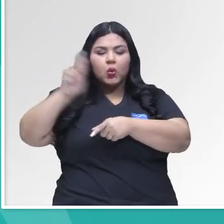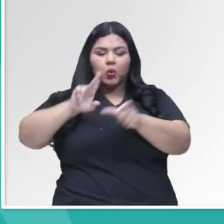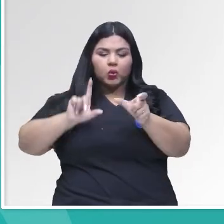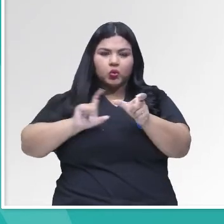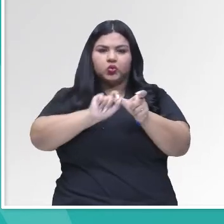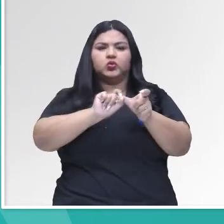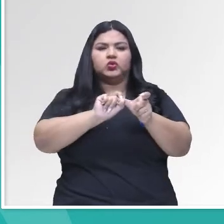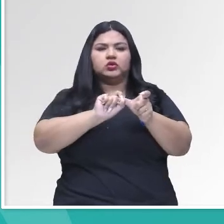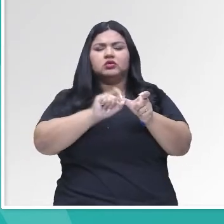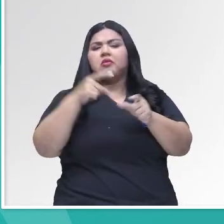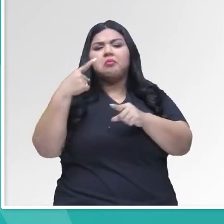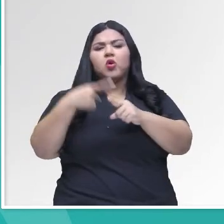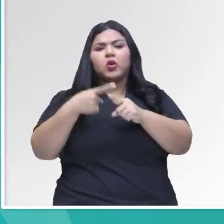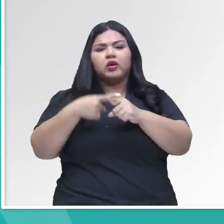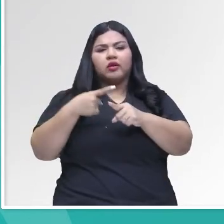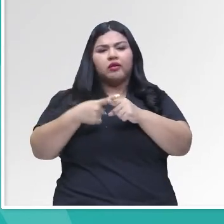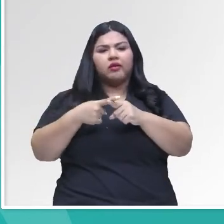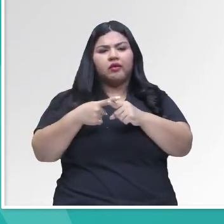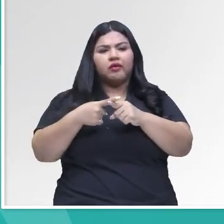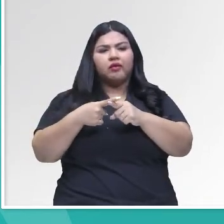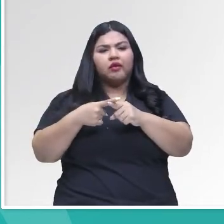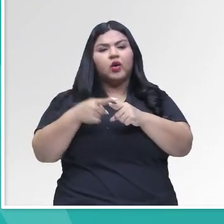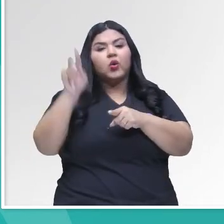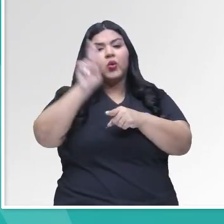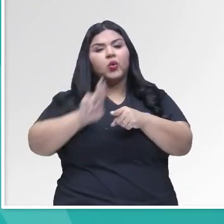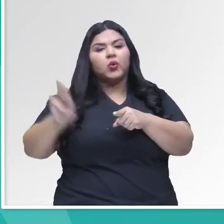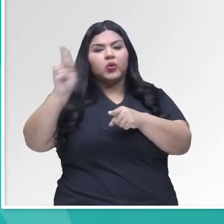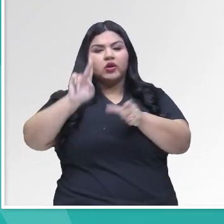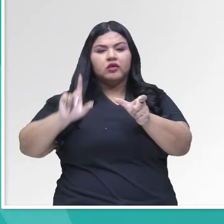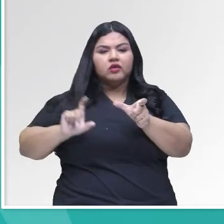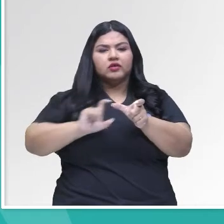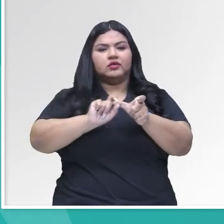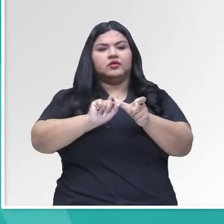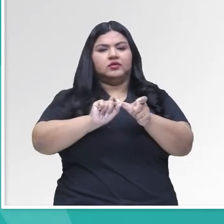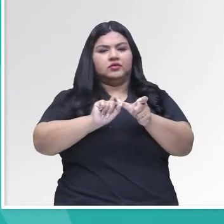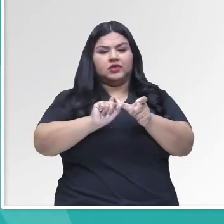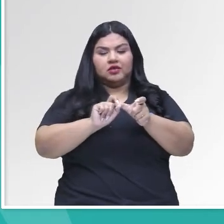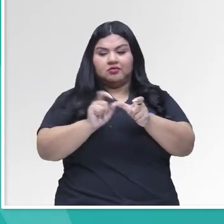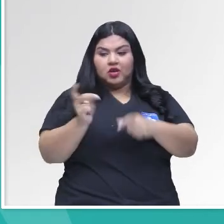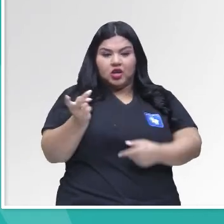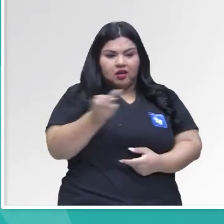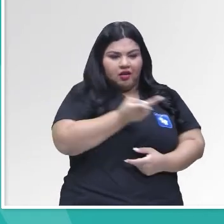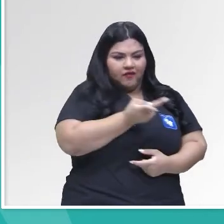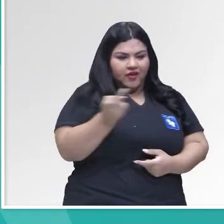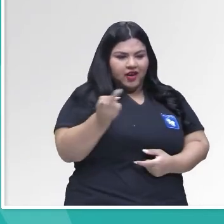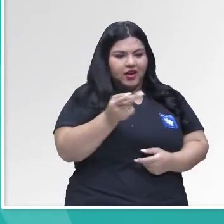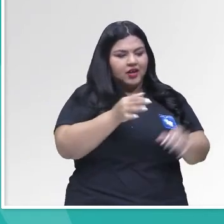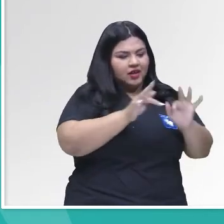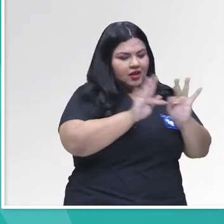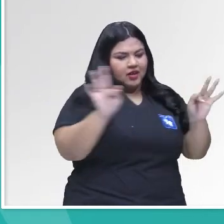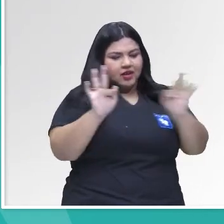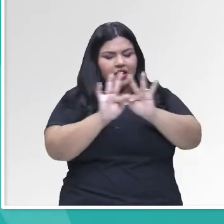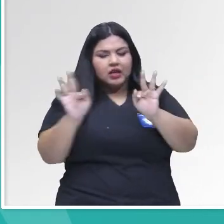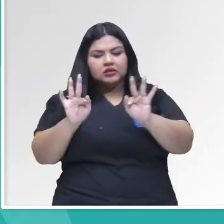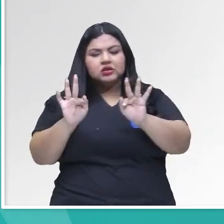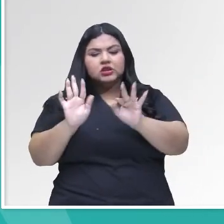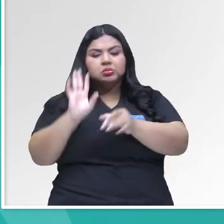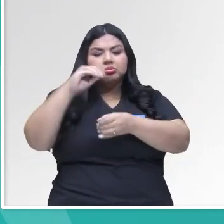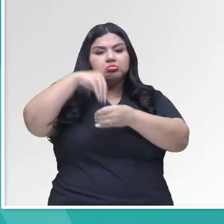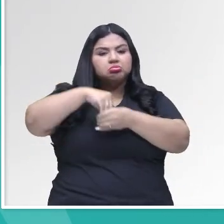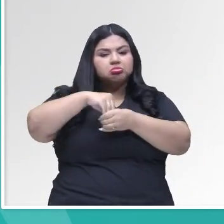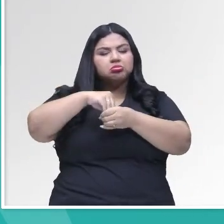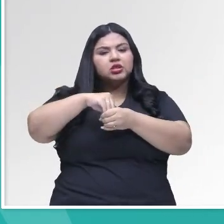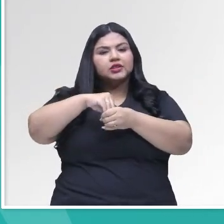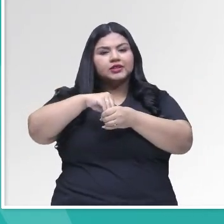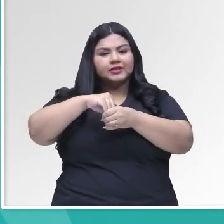Por que elas são sindéticas? Porque eu usei a conjunção no meio, entre elas, ligando. Elas são